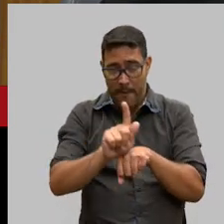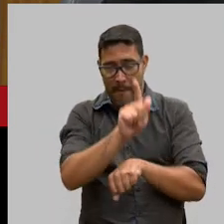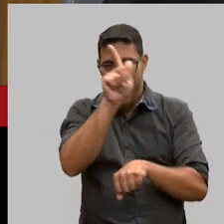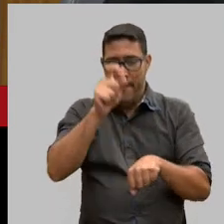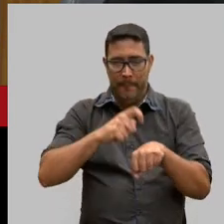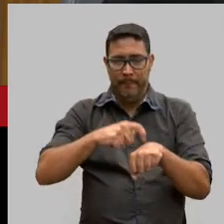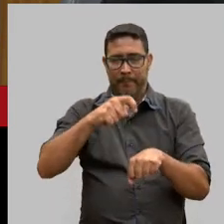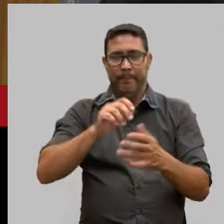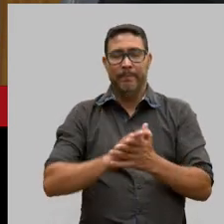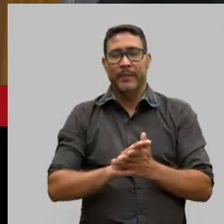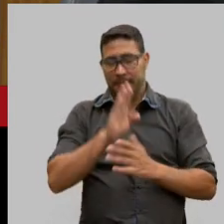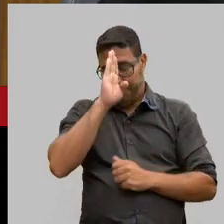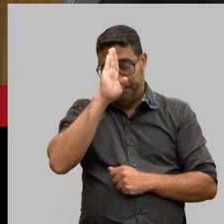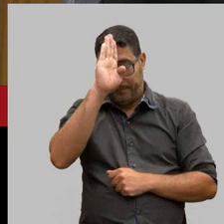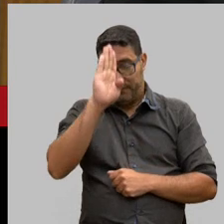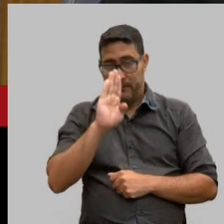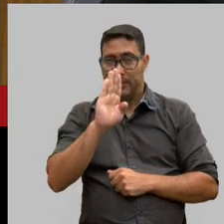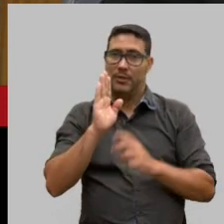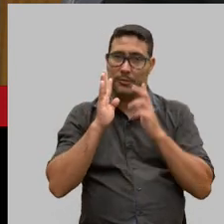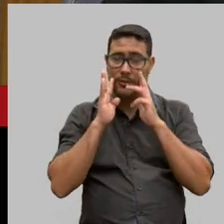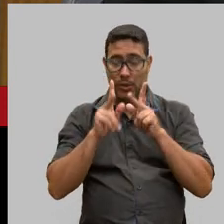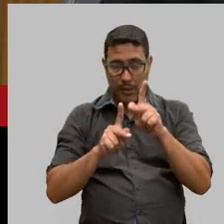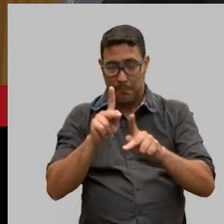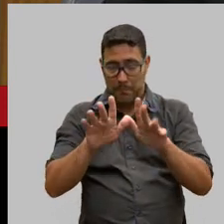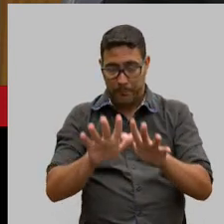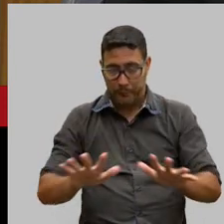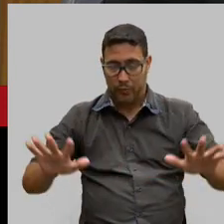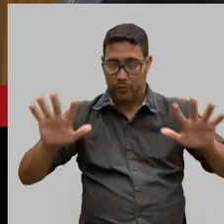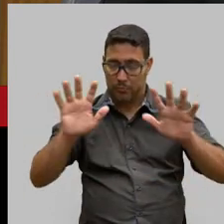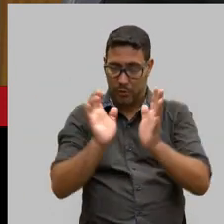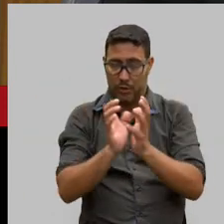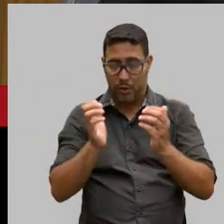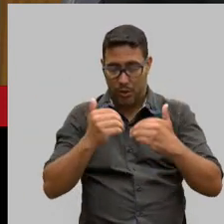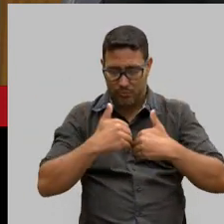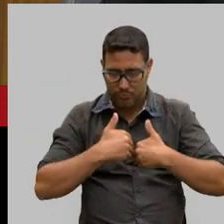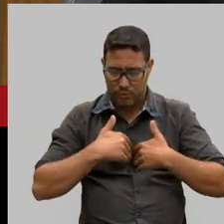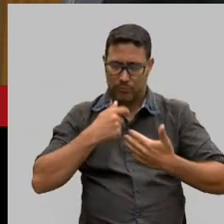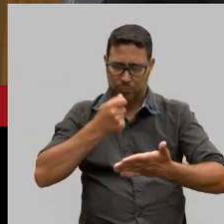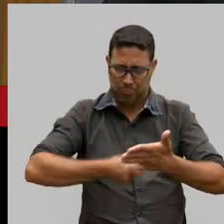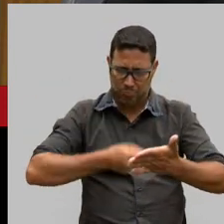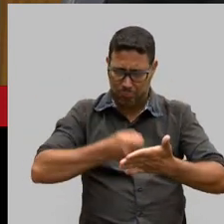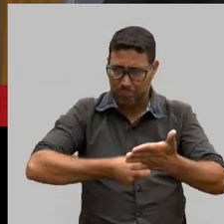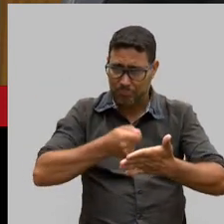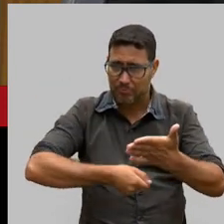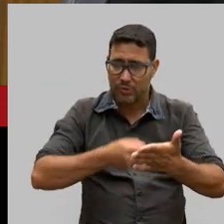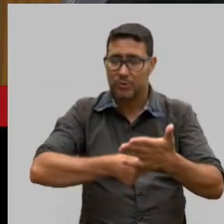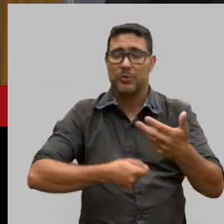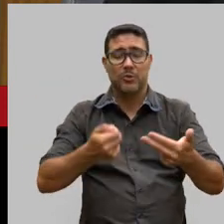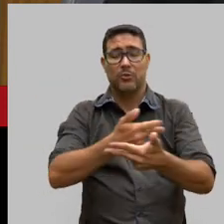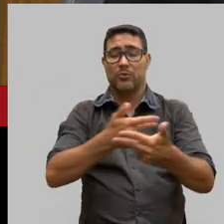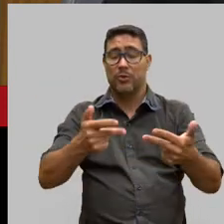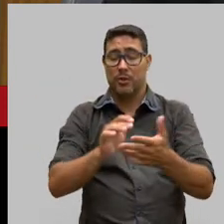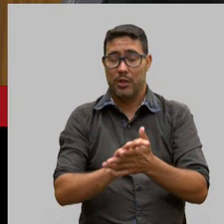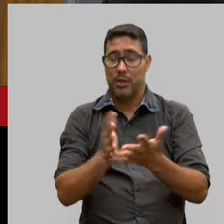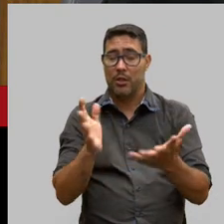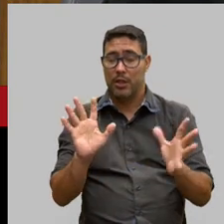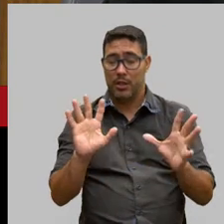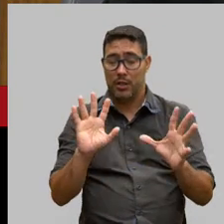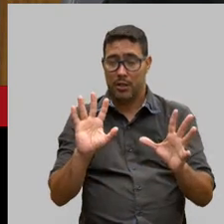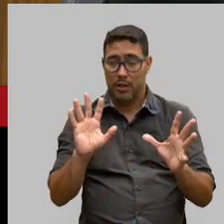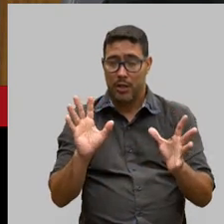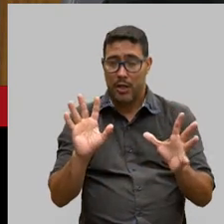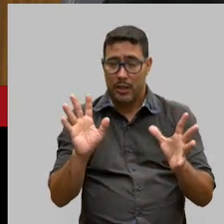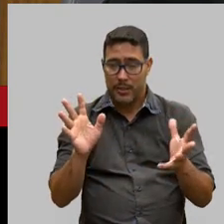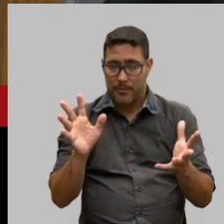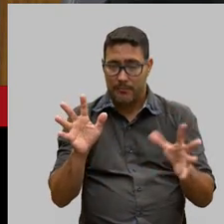principalmente a voz da população cobrando efetividade eh e implementação dessas políticas